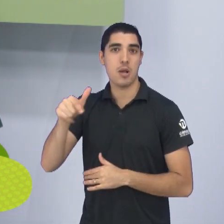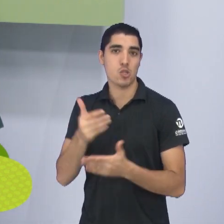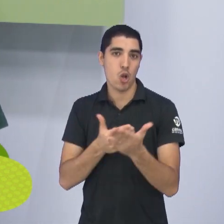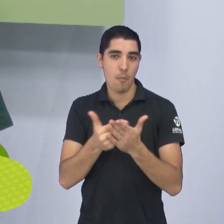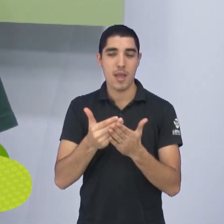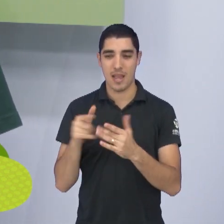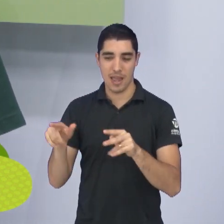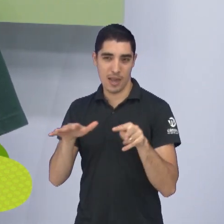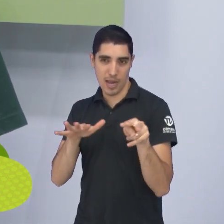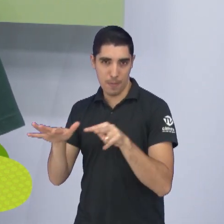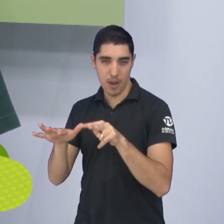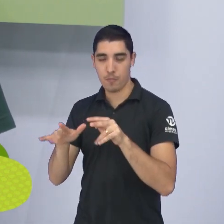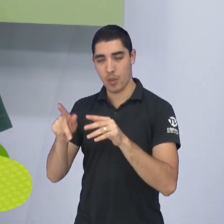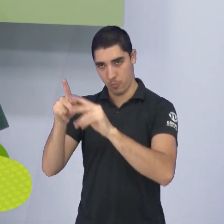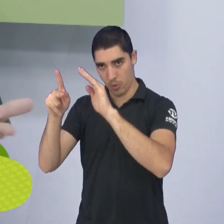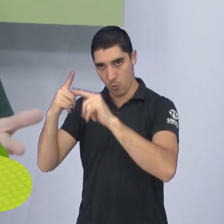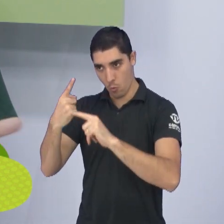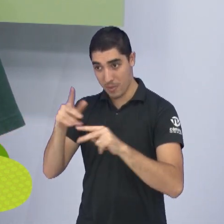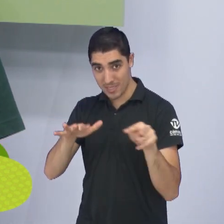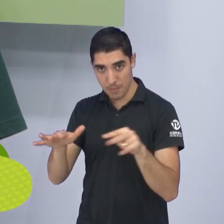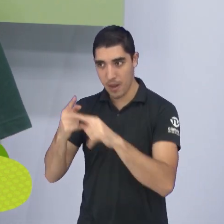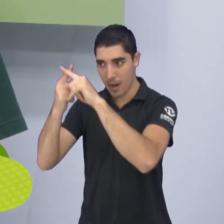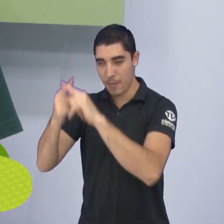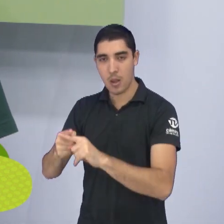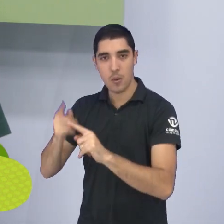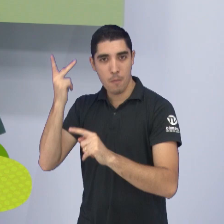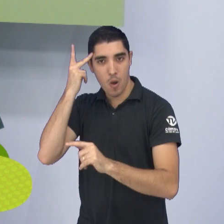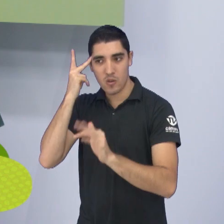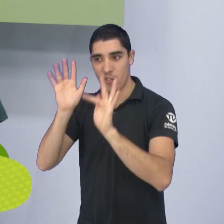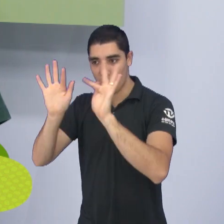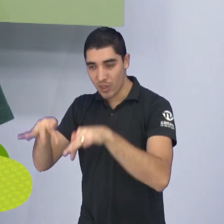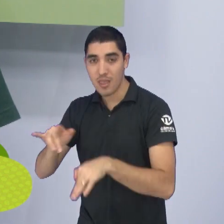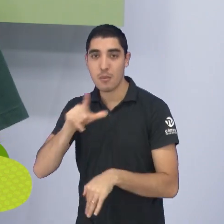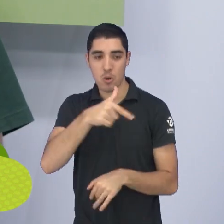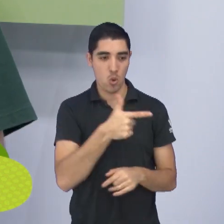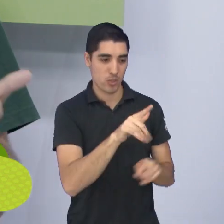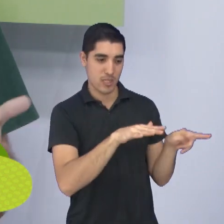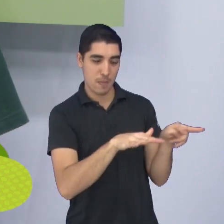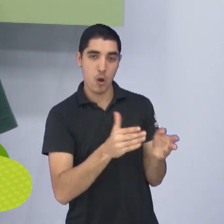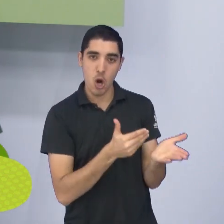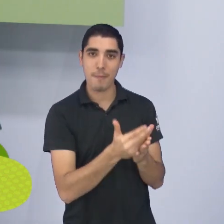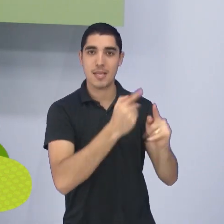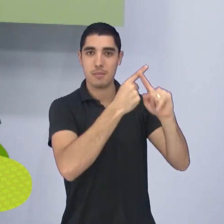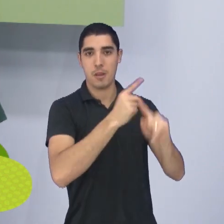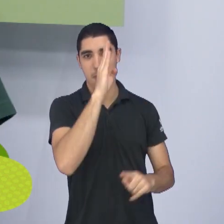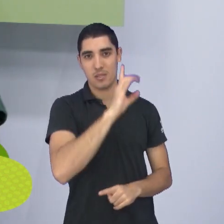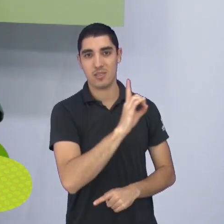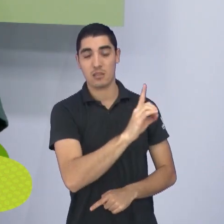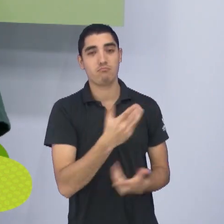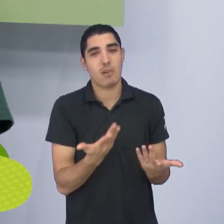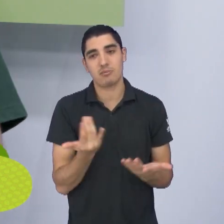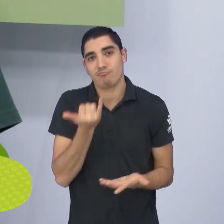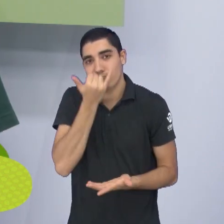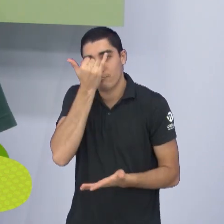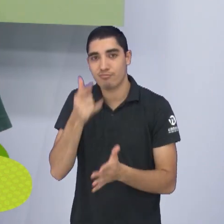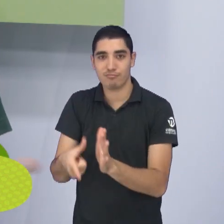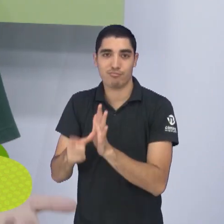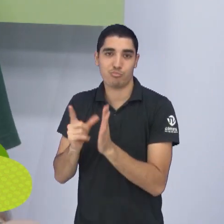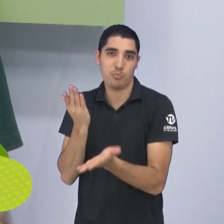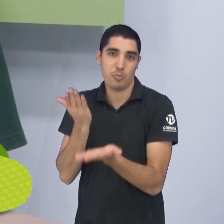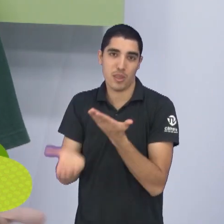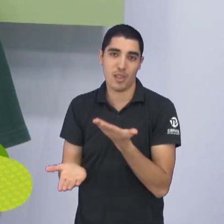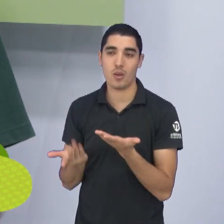do Campeonato Brasileiro da Série D, mas infelizmente o São José caiu antes, não estava nos planos, e aí vai ter que reformular todo o elenco.